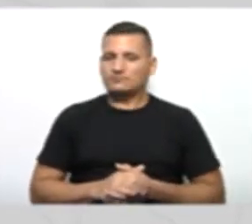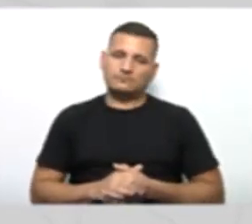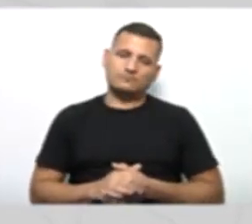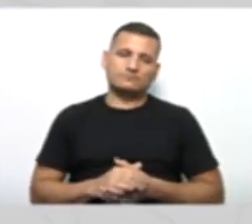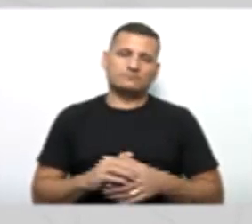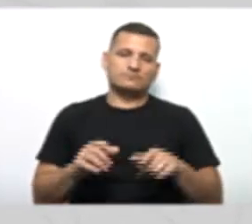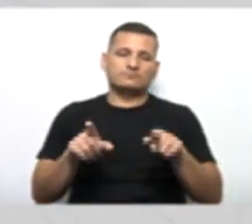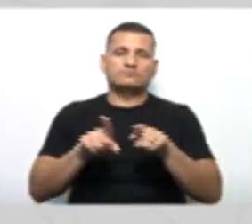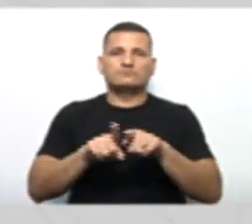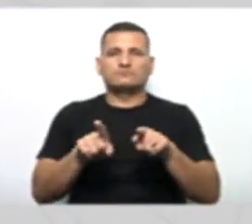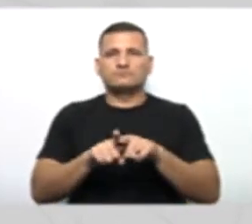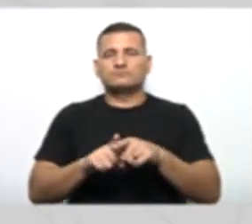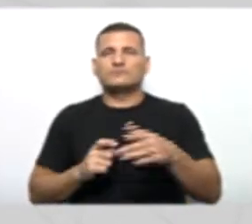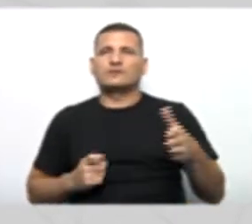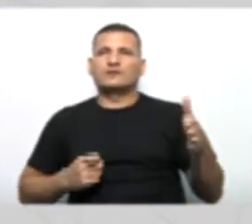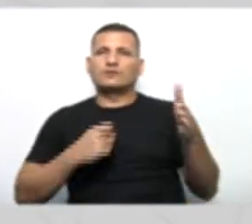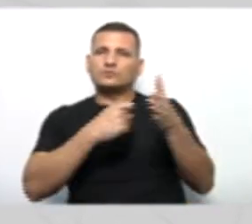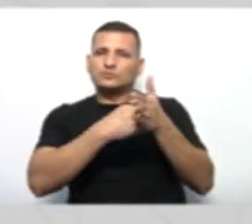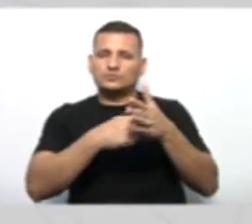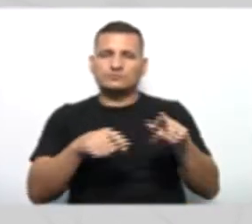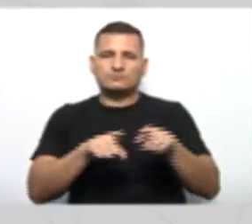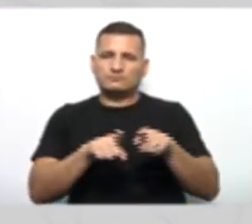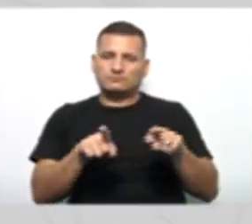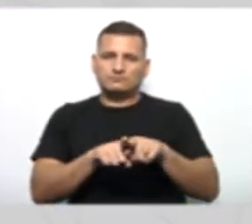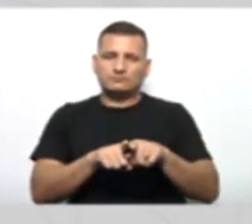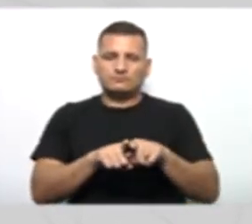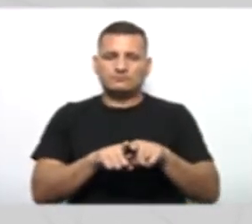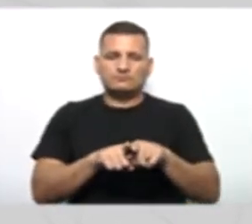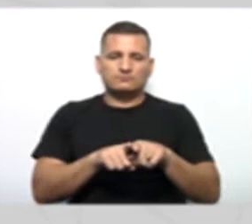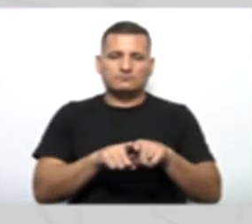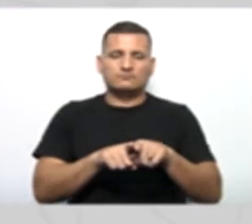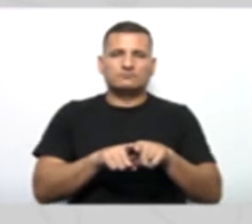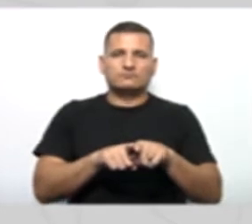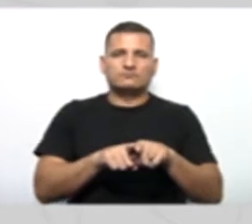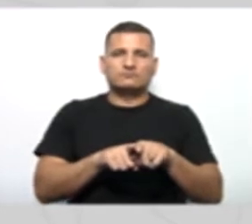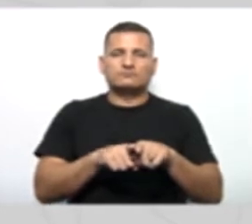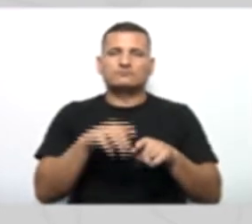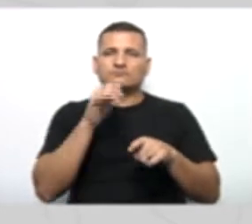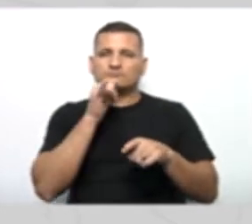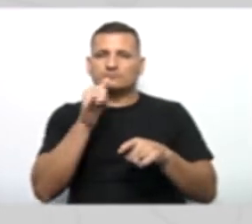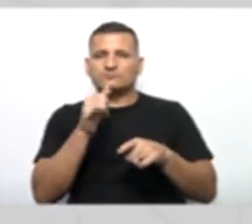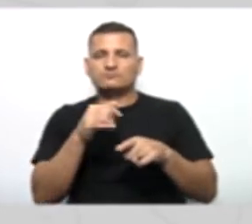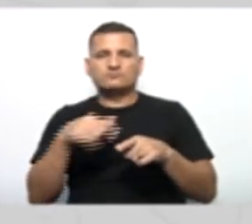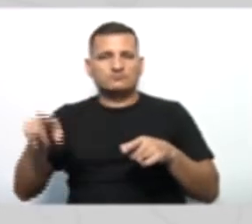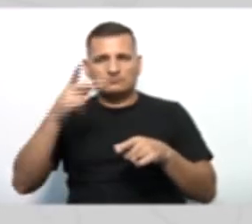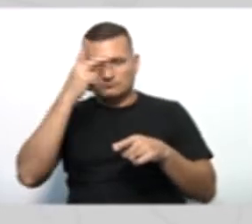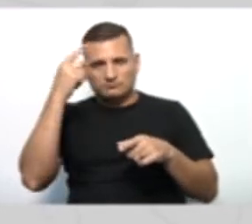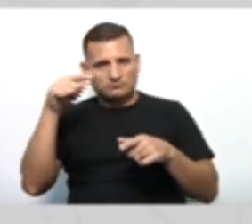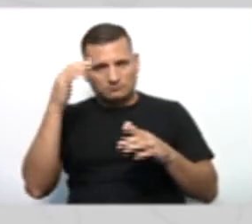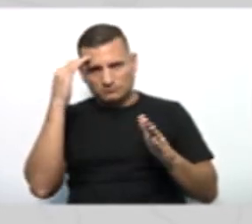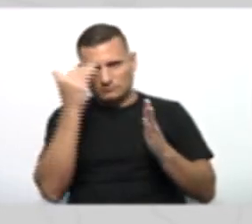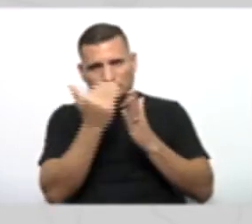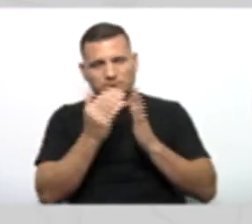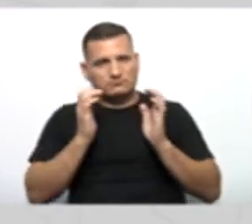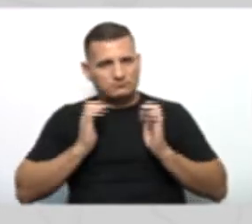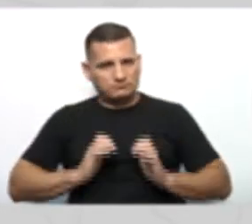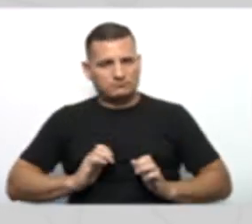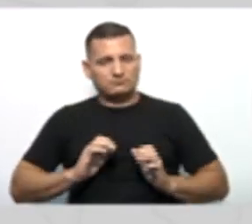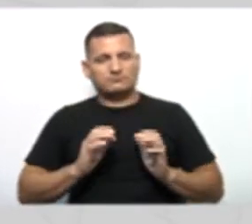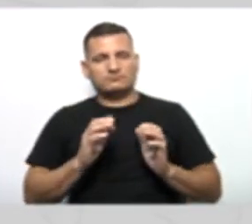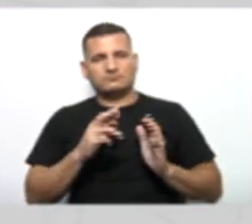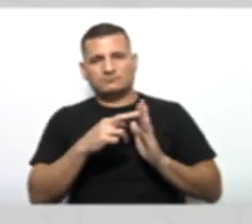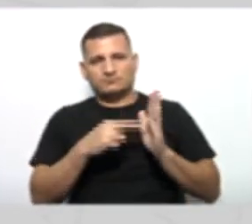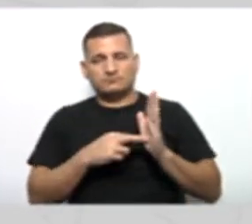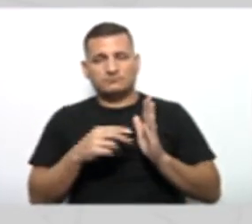disponibilizar um canal de denúncias onde a gente possa fazer as denúncias do descumprimento desse código onde todos que